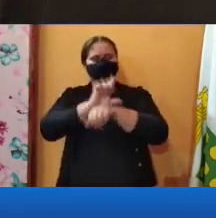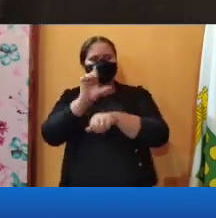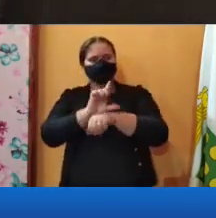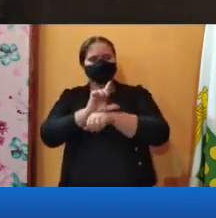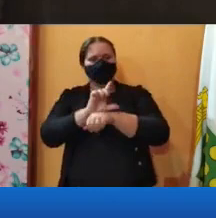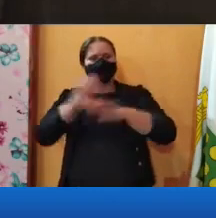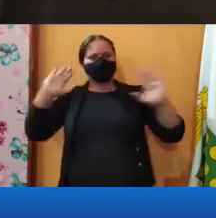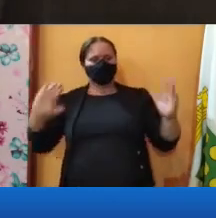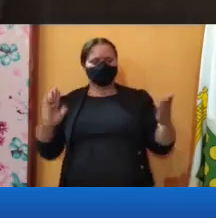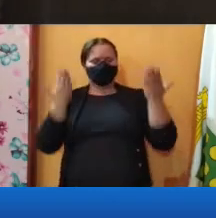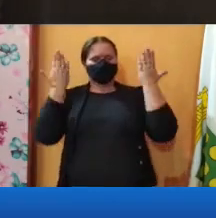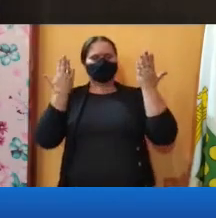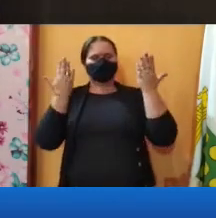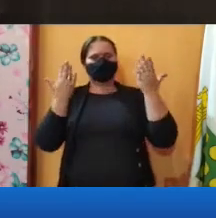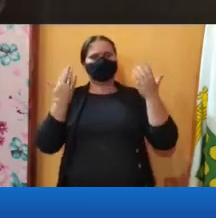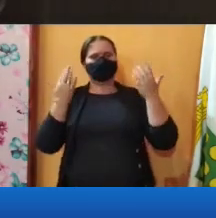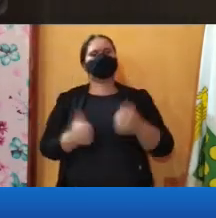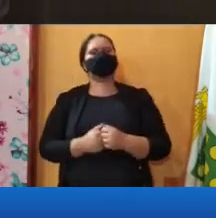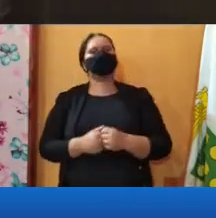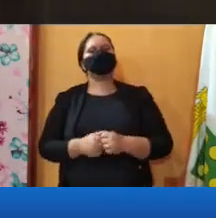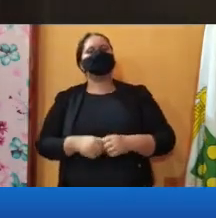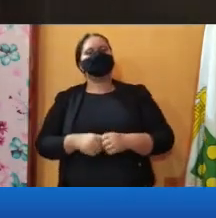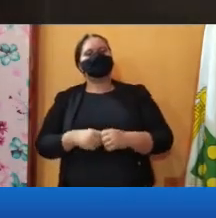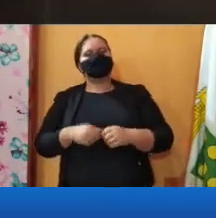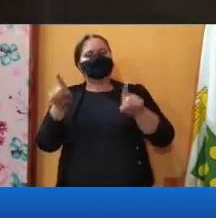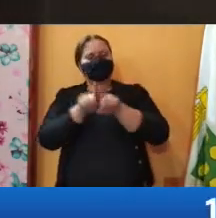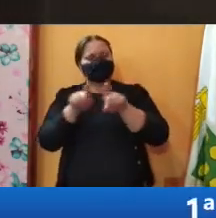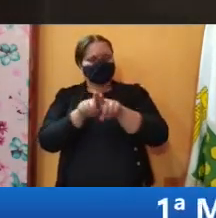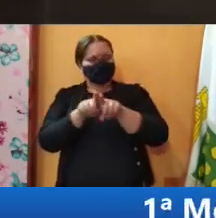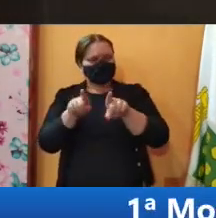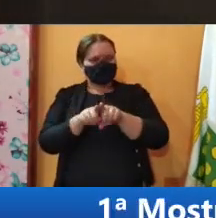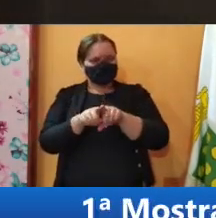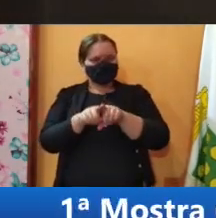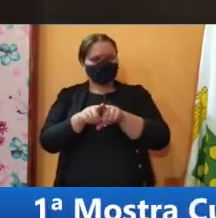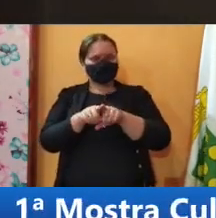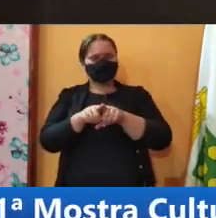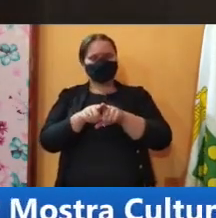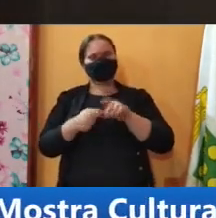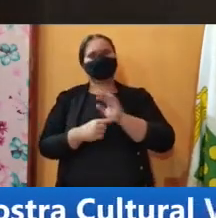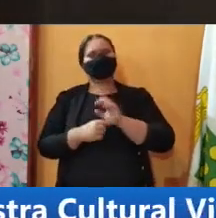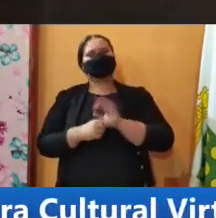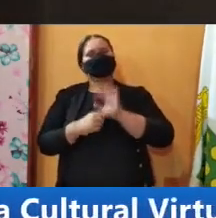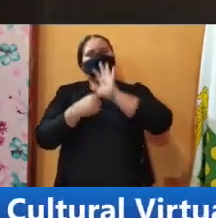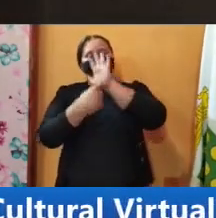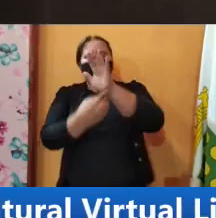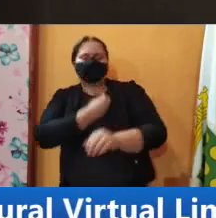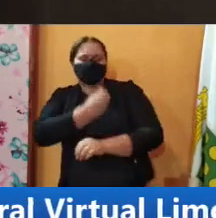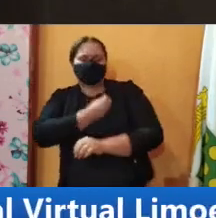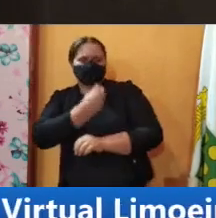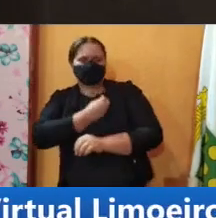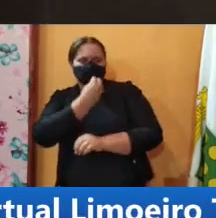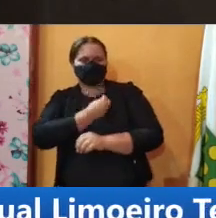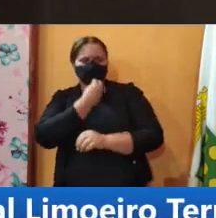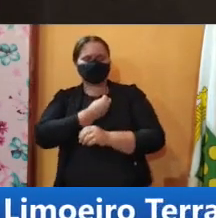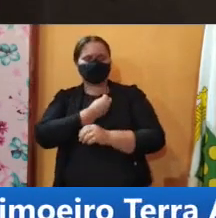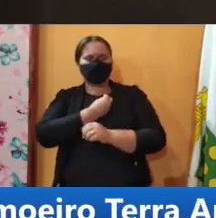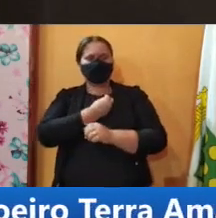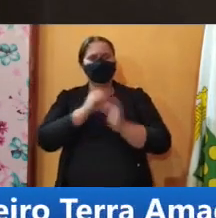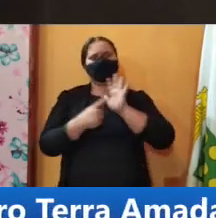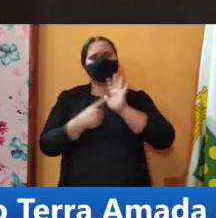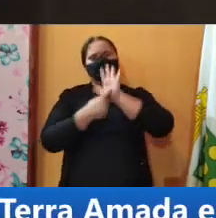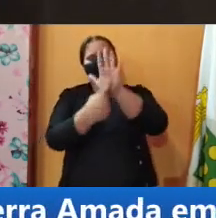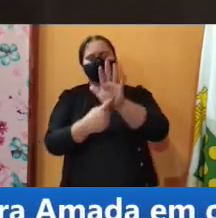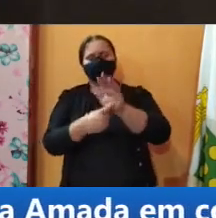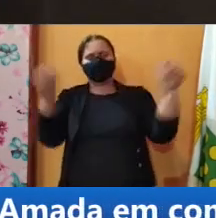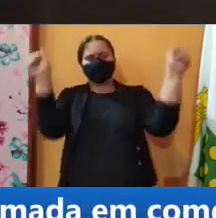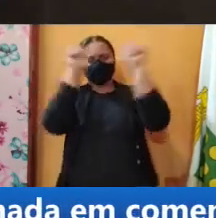os artistas que, com grande maestria e brilhantismo, têm dedicado a vida a, com sua arte, retratar